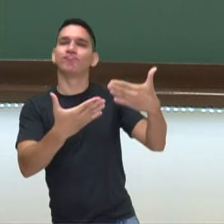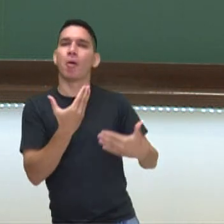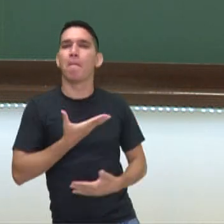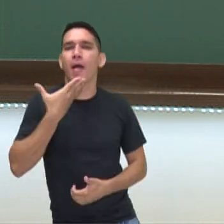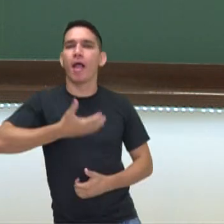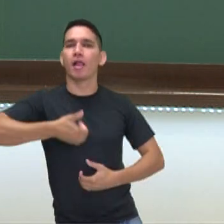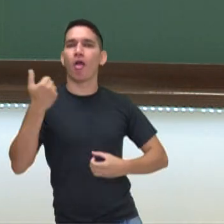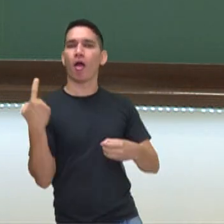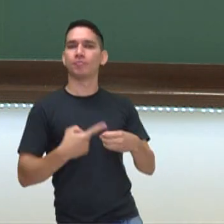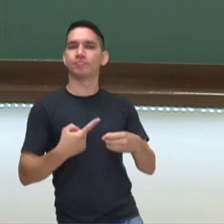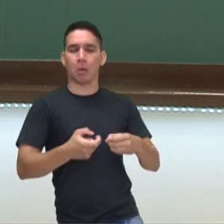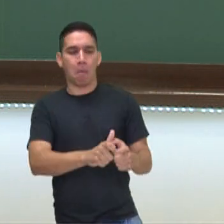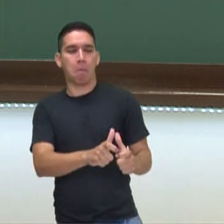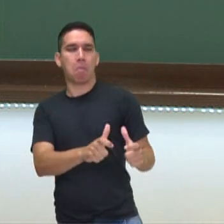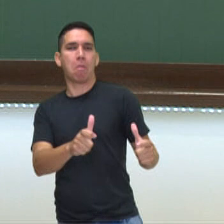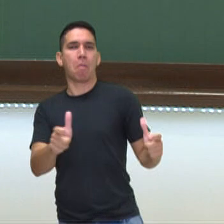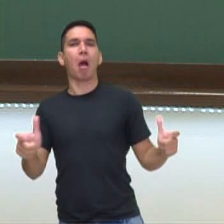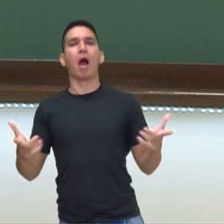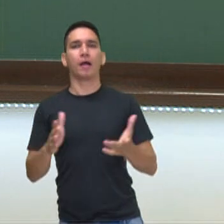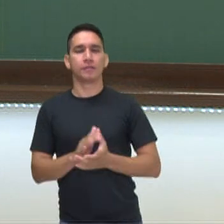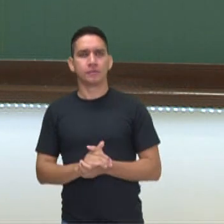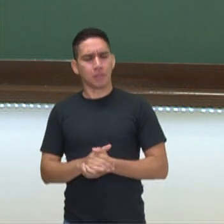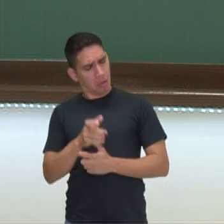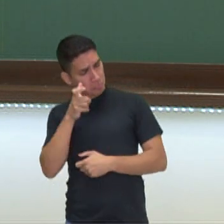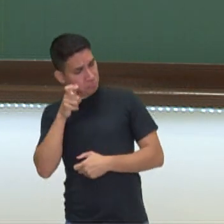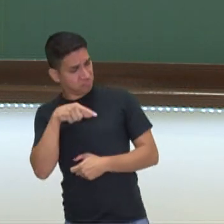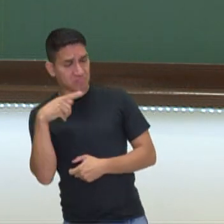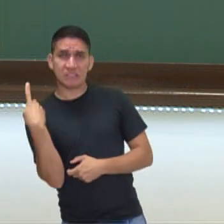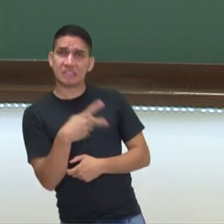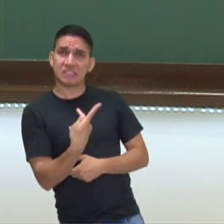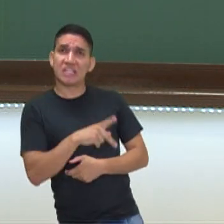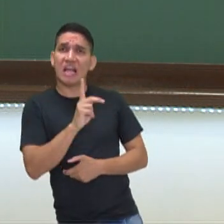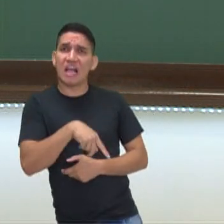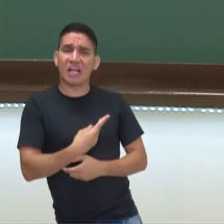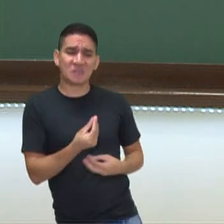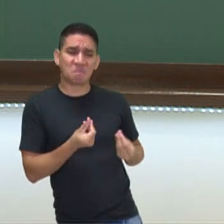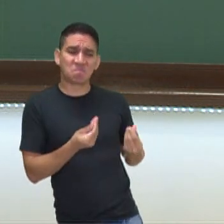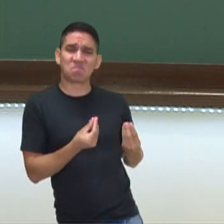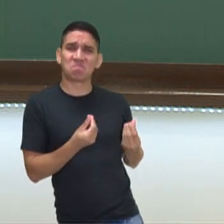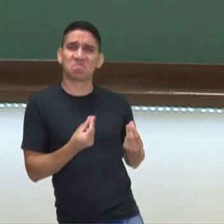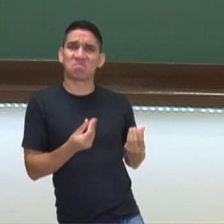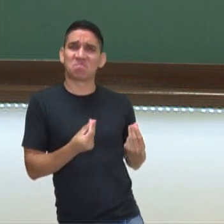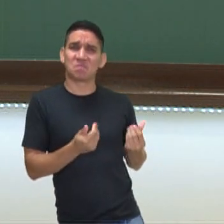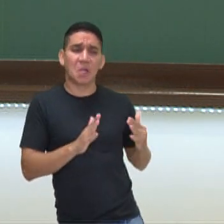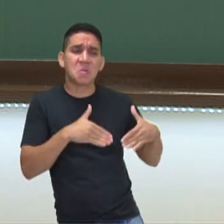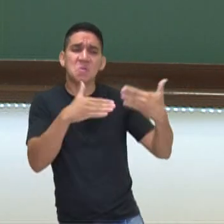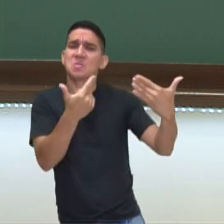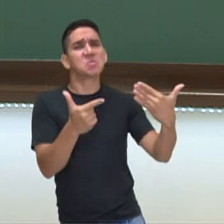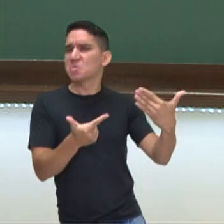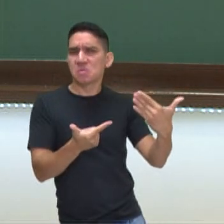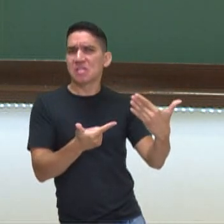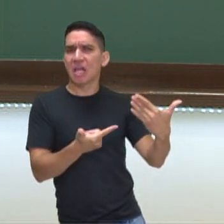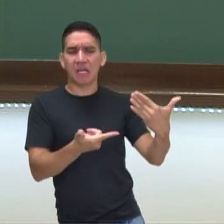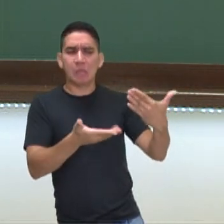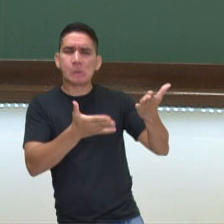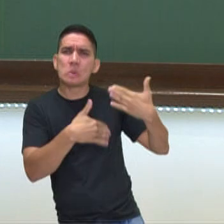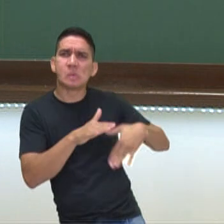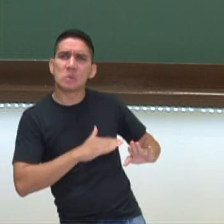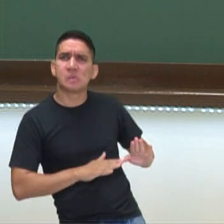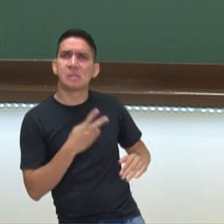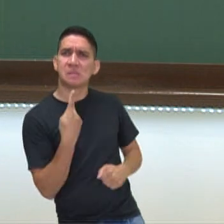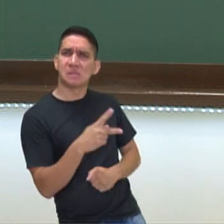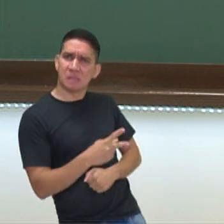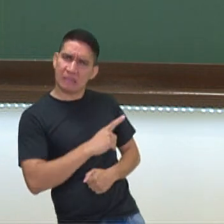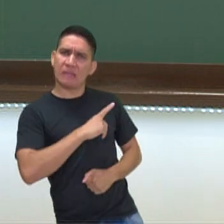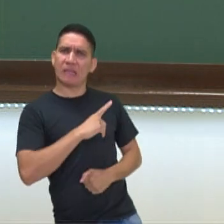os povos que habitavam o continente americano como povos incivilizados, que era necessário trazer aí a civilização para